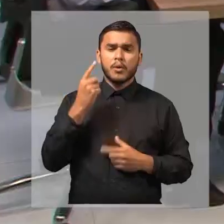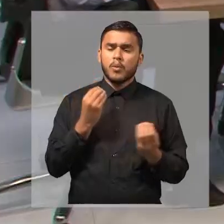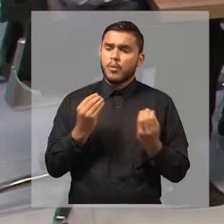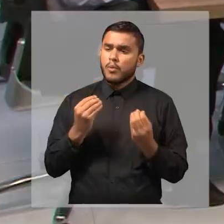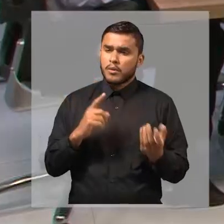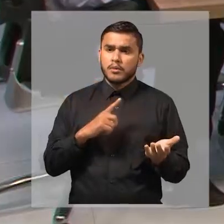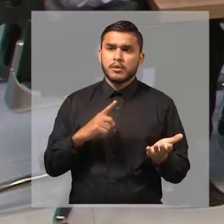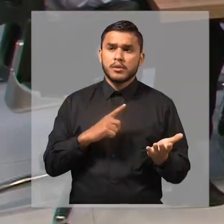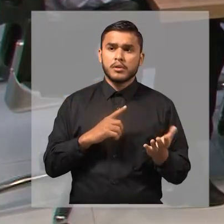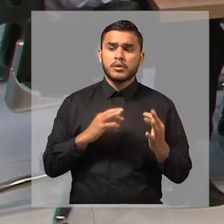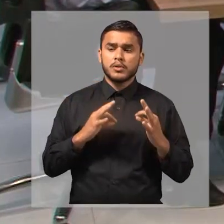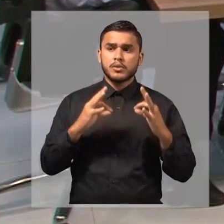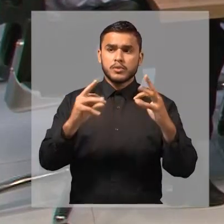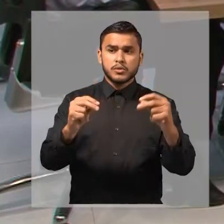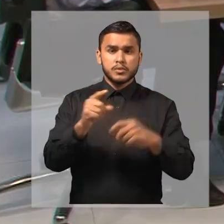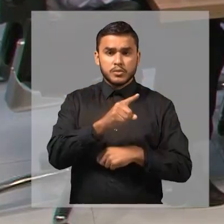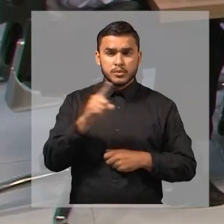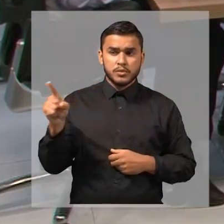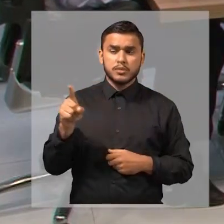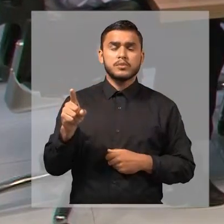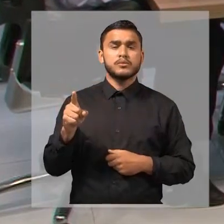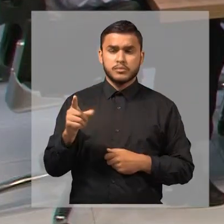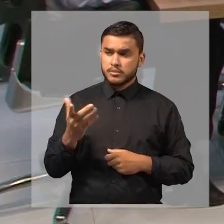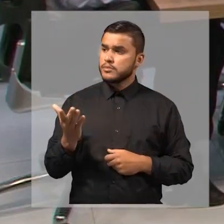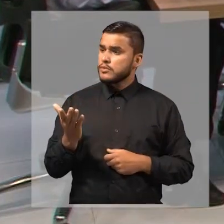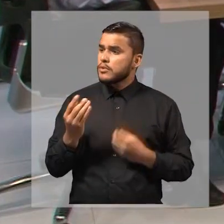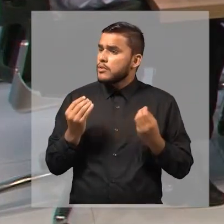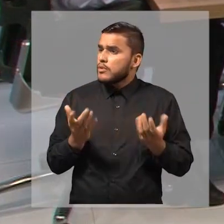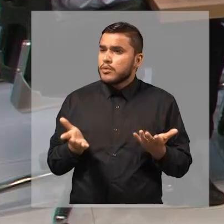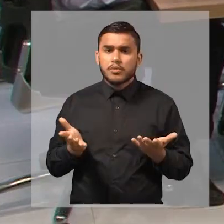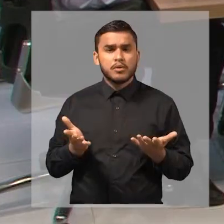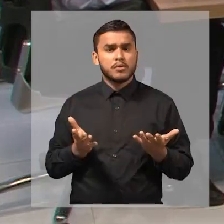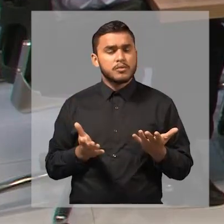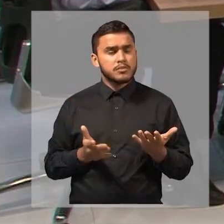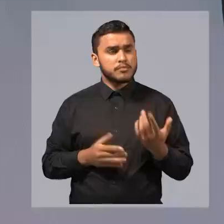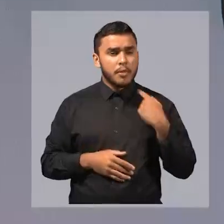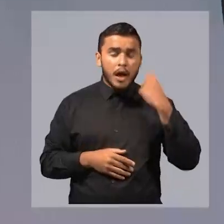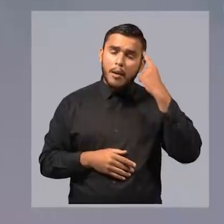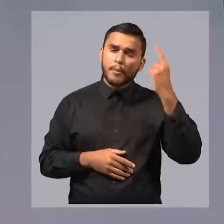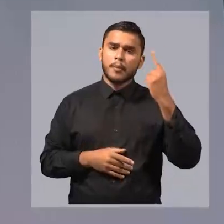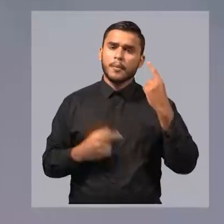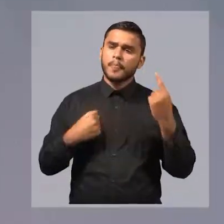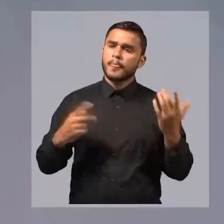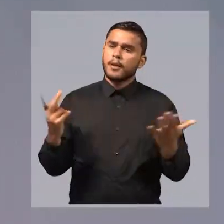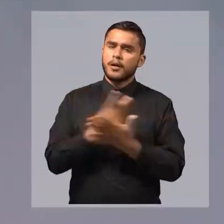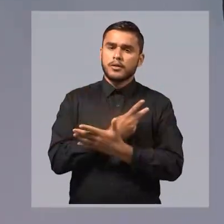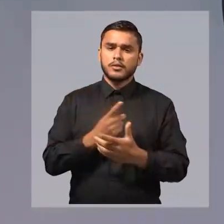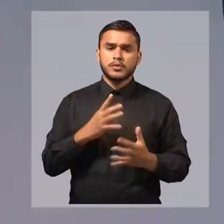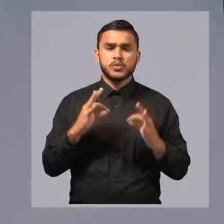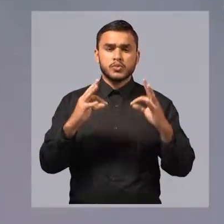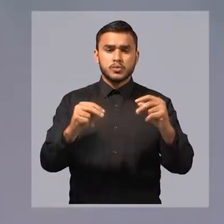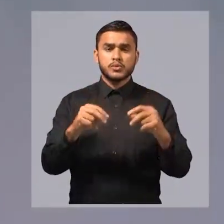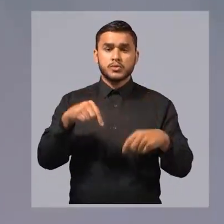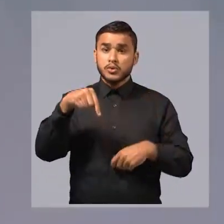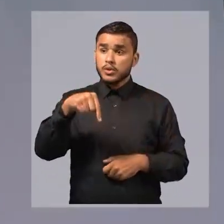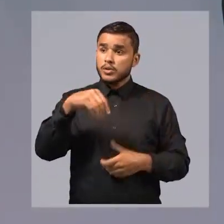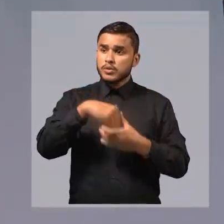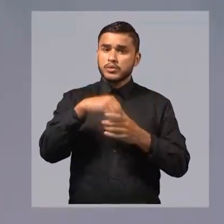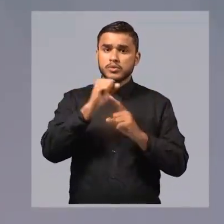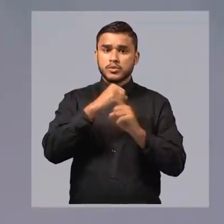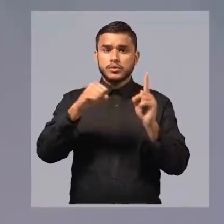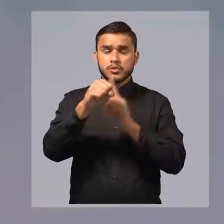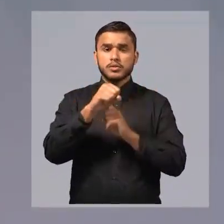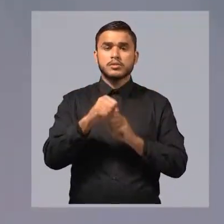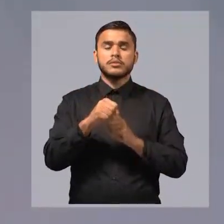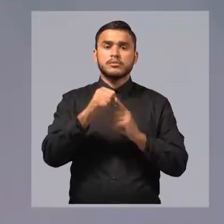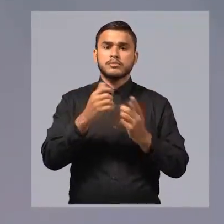para o nosso comportamento diante dos outros, né, as nossas inserções dentro da sociedade, dentro dos trabalhos, dentro